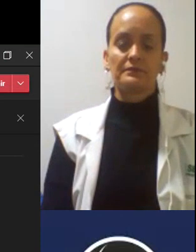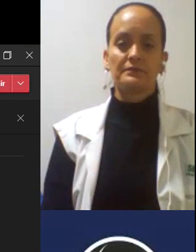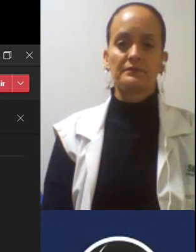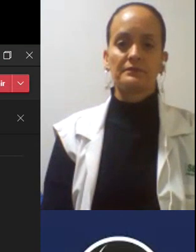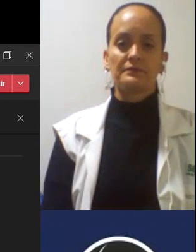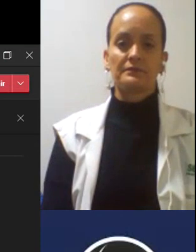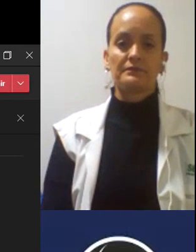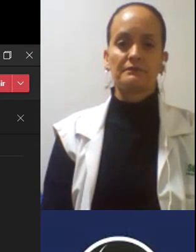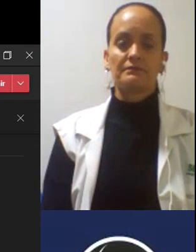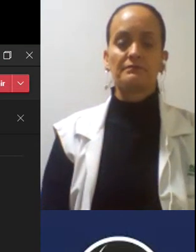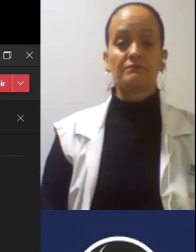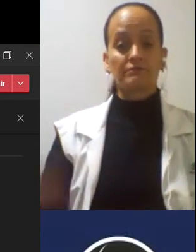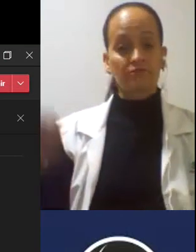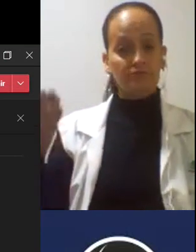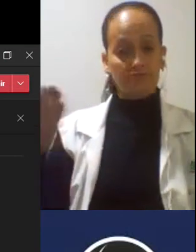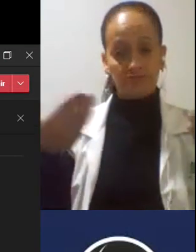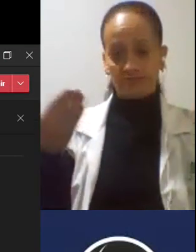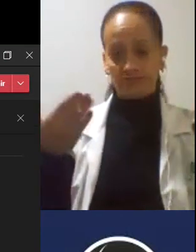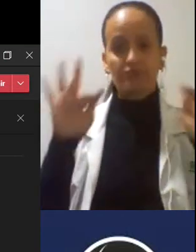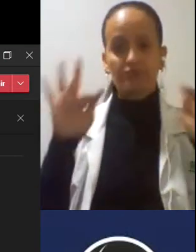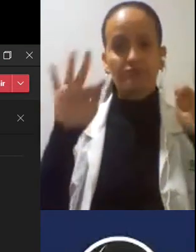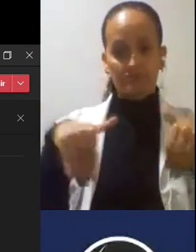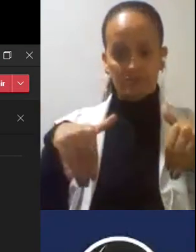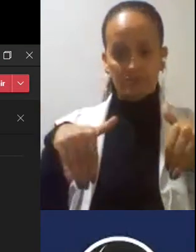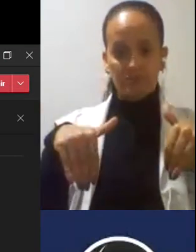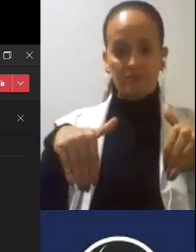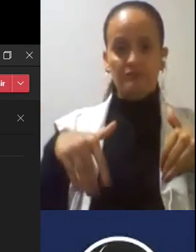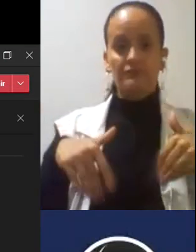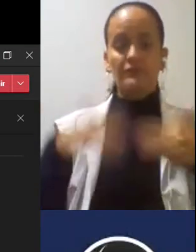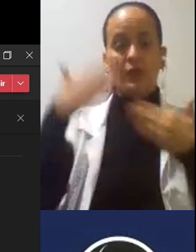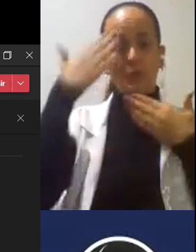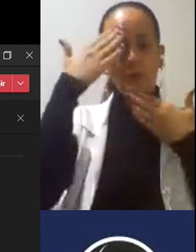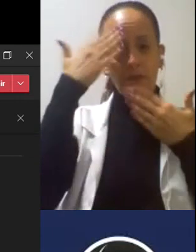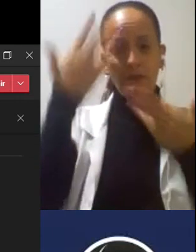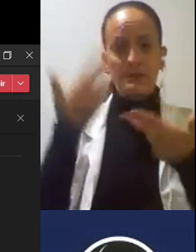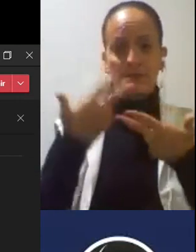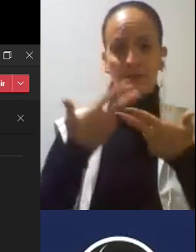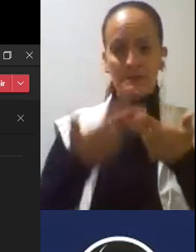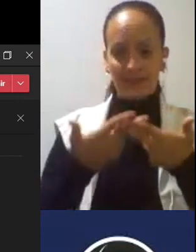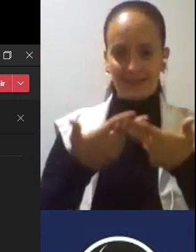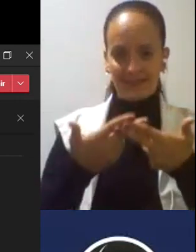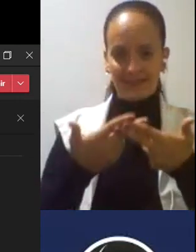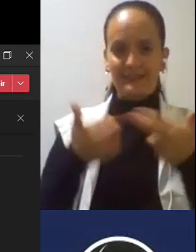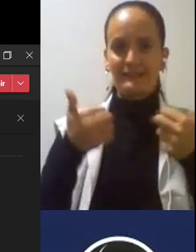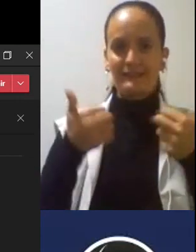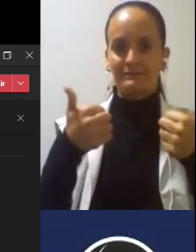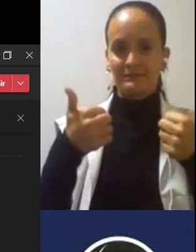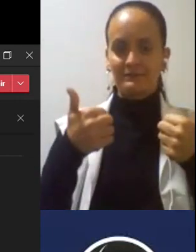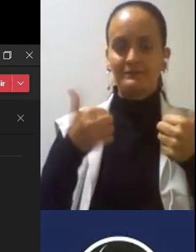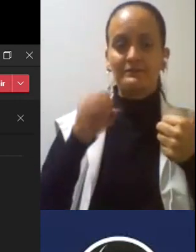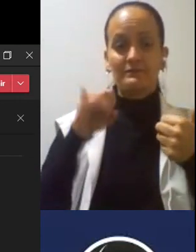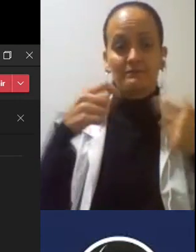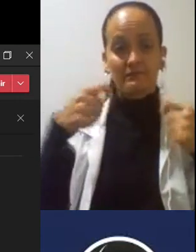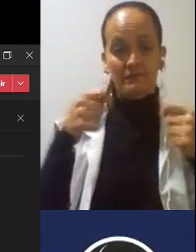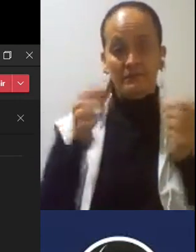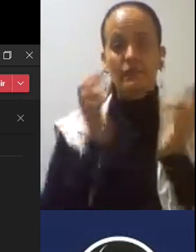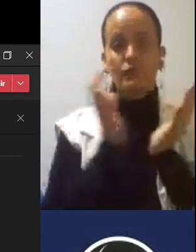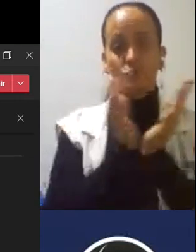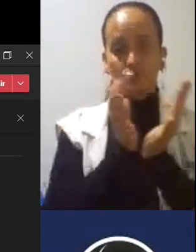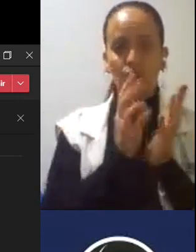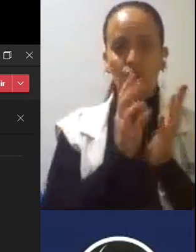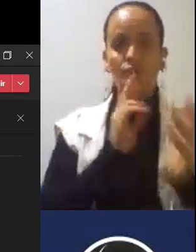Então, pessoal, por hoje é isso. Agradeço aí a paciência de vocês. Qualquer coisa, estou à disposição lá no grupo. E